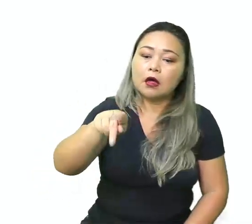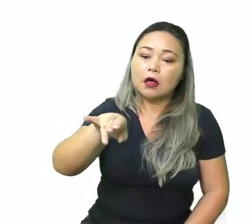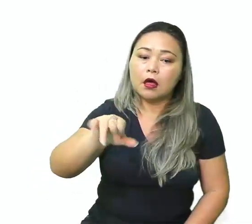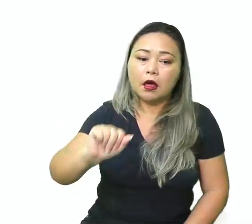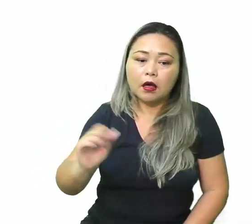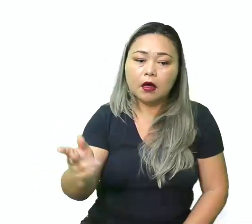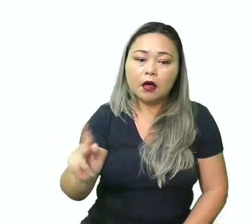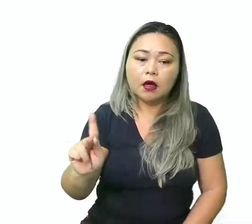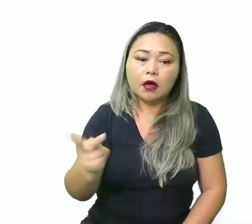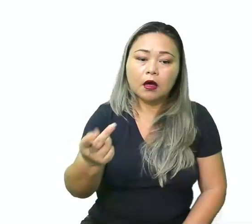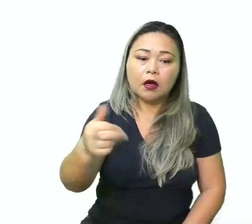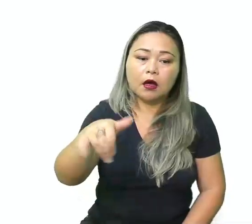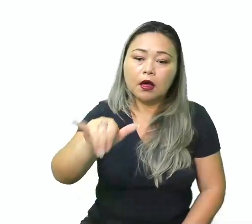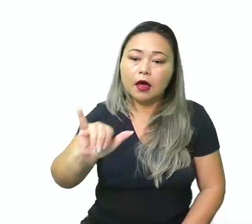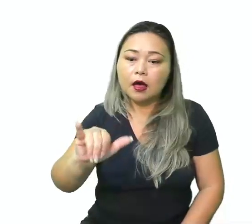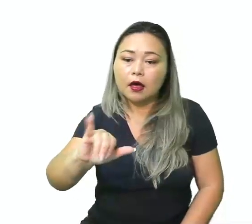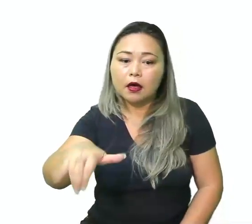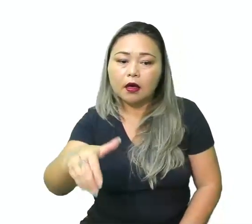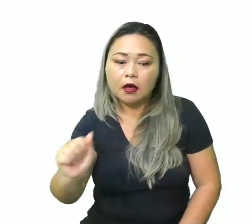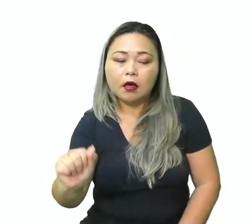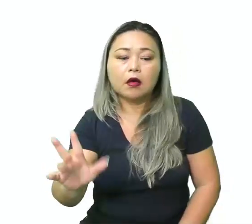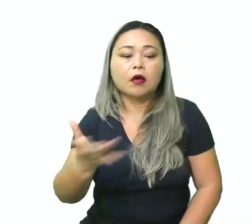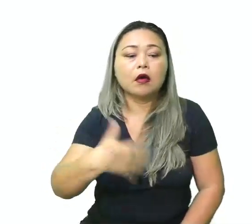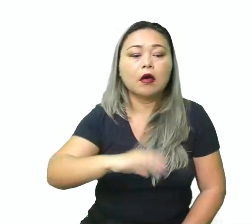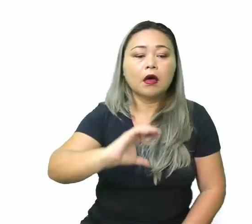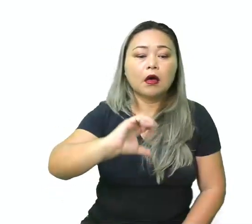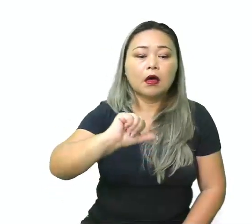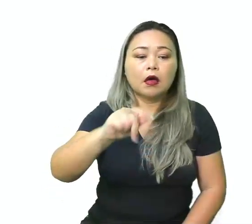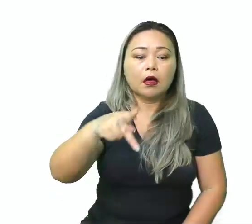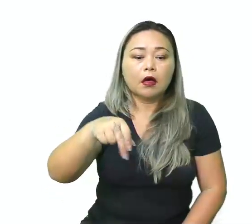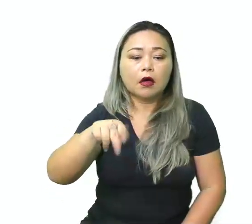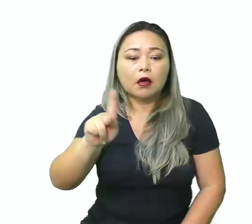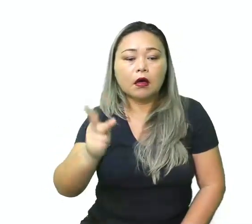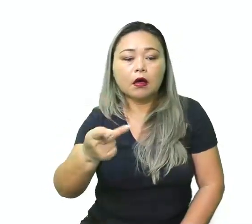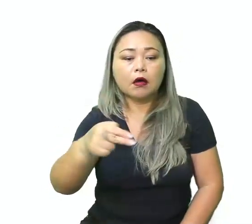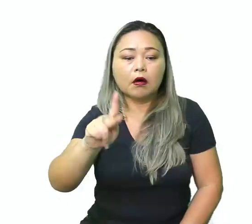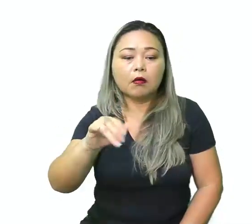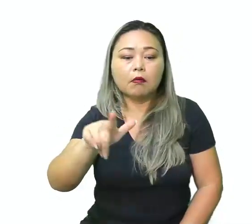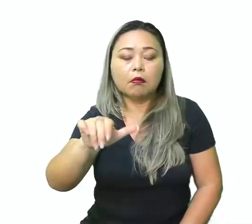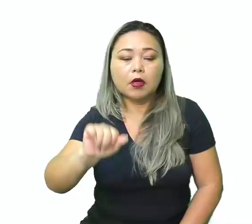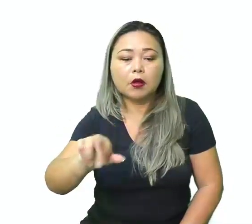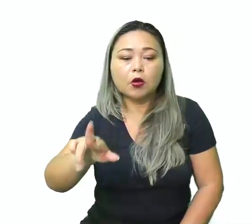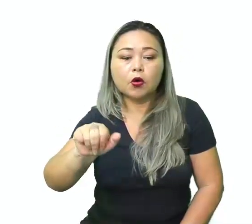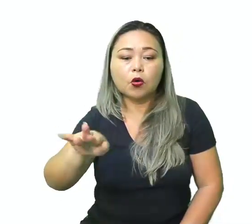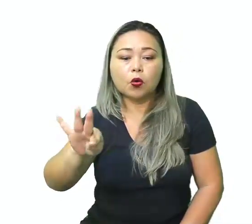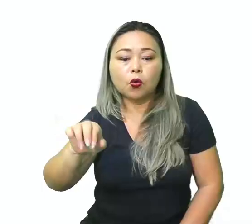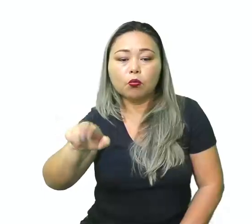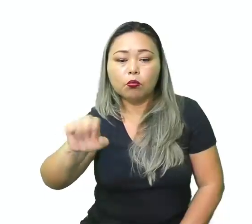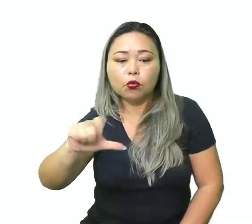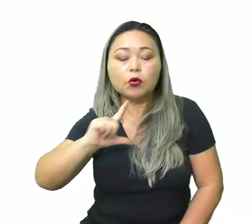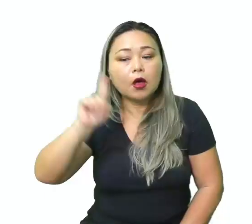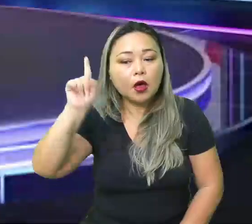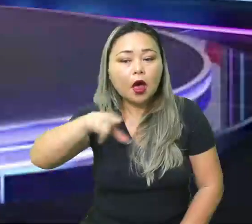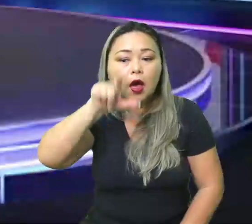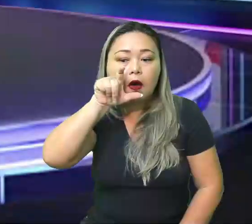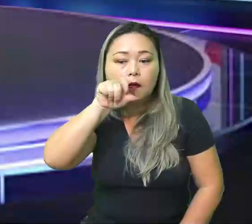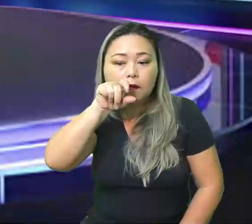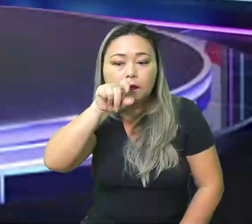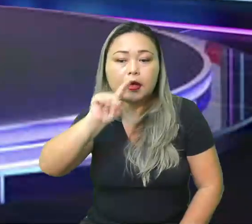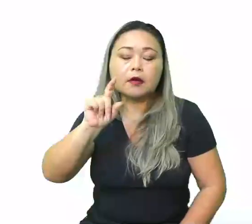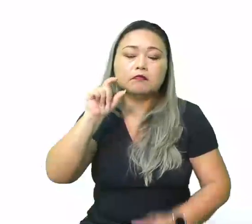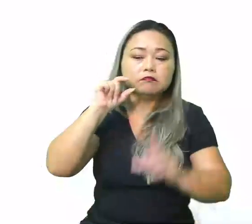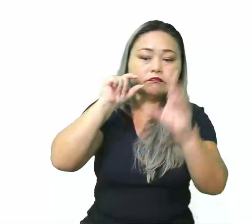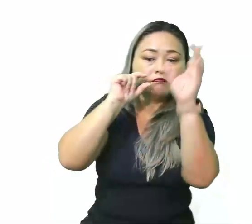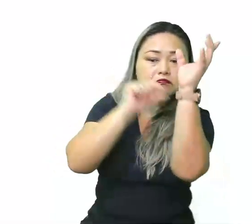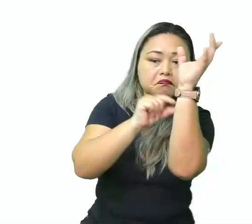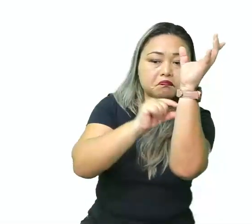Arpia, que é o gavião real, o Campephyllus robustus, que é o nosso pica-pau. Certinho? Agora vamos